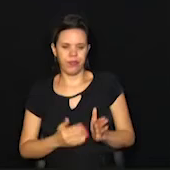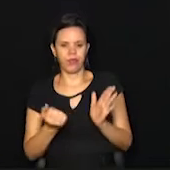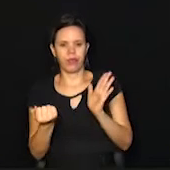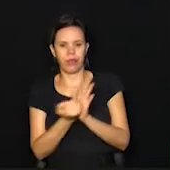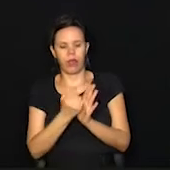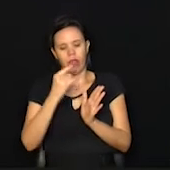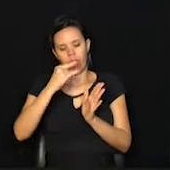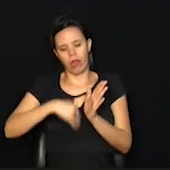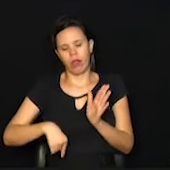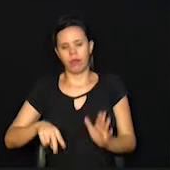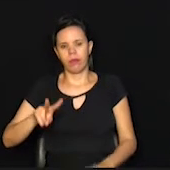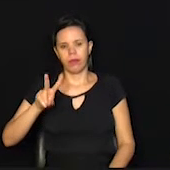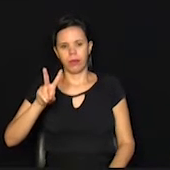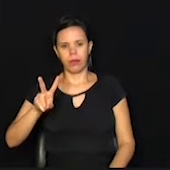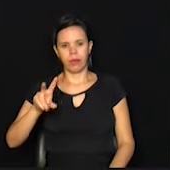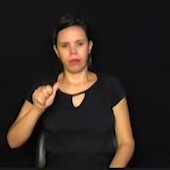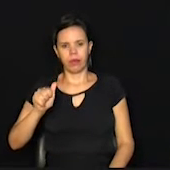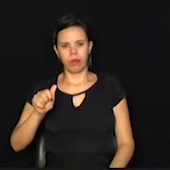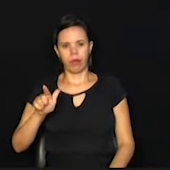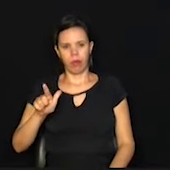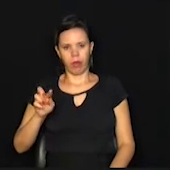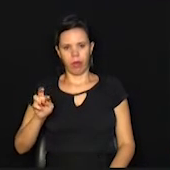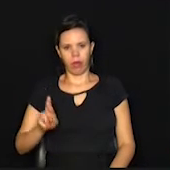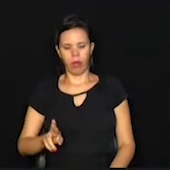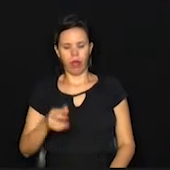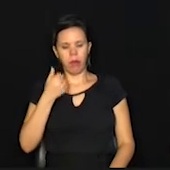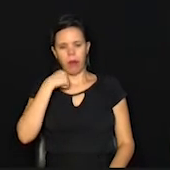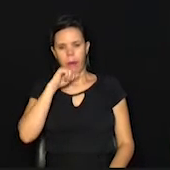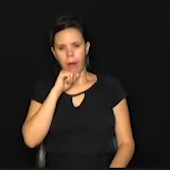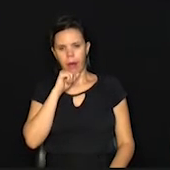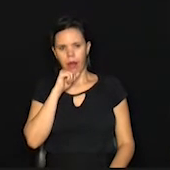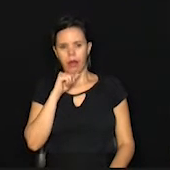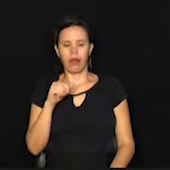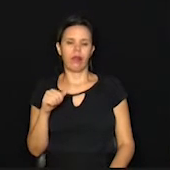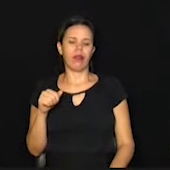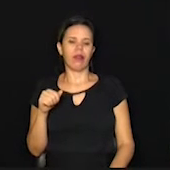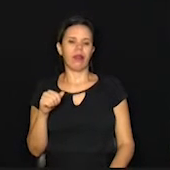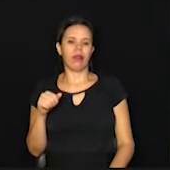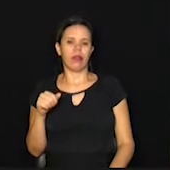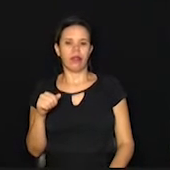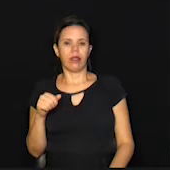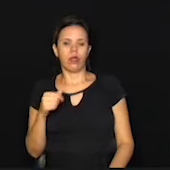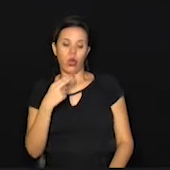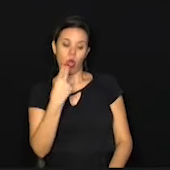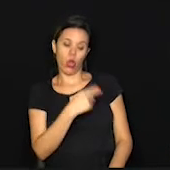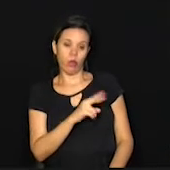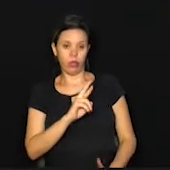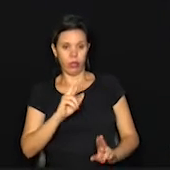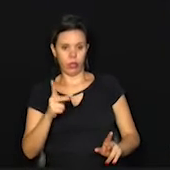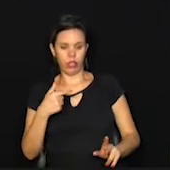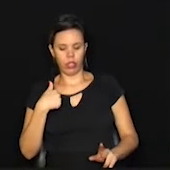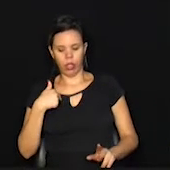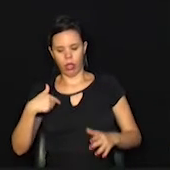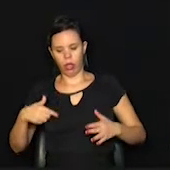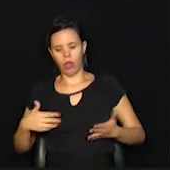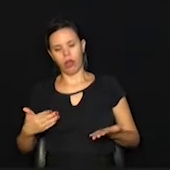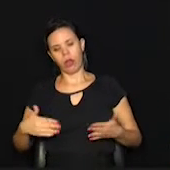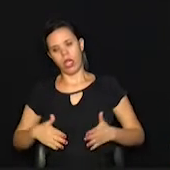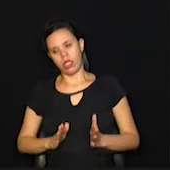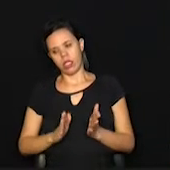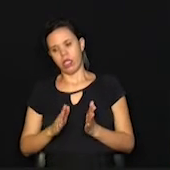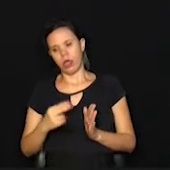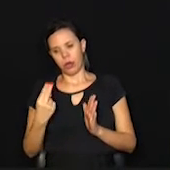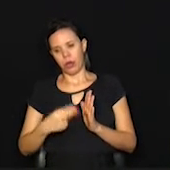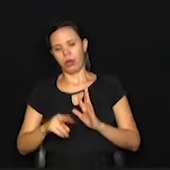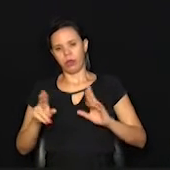documento com o nome de Walter e minha mãe chamava Raquel mas quando nasce é usava um documento com o nome